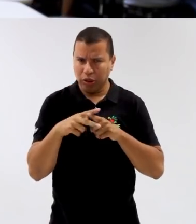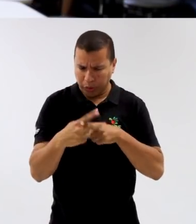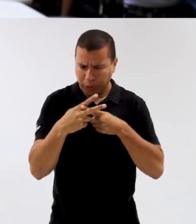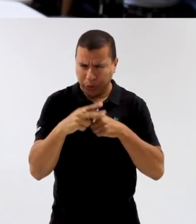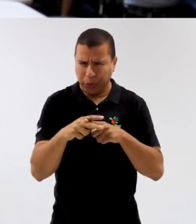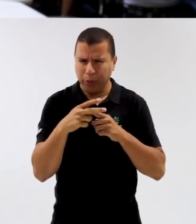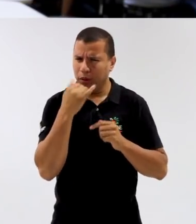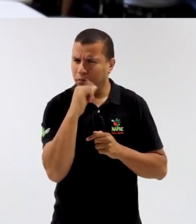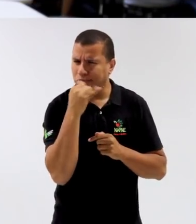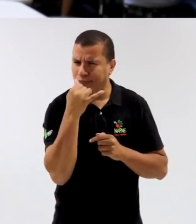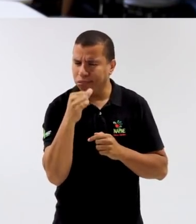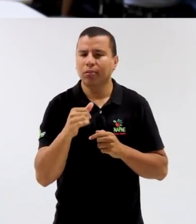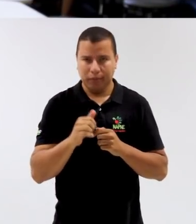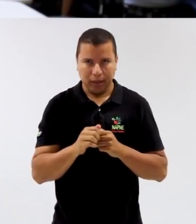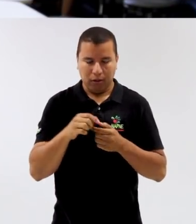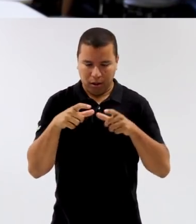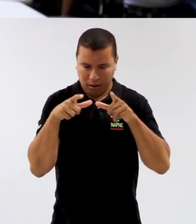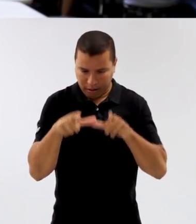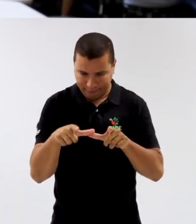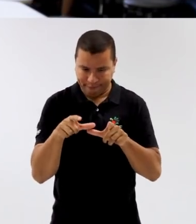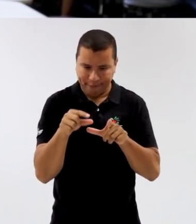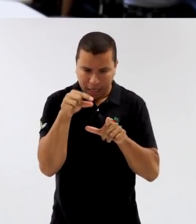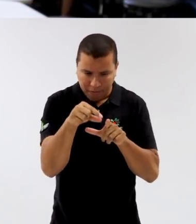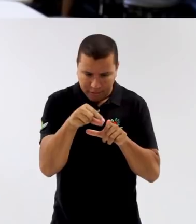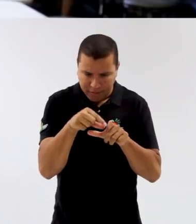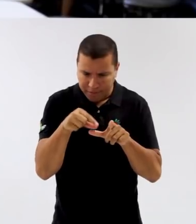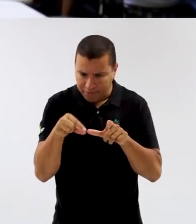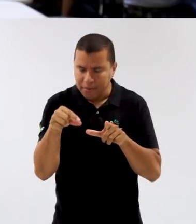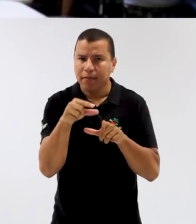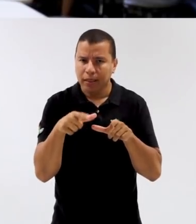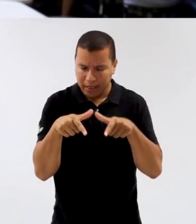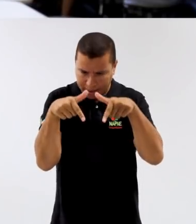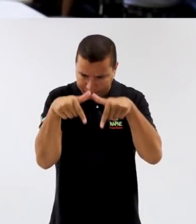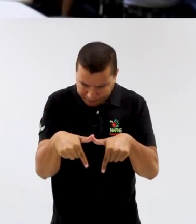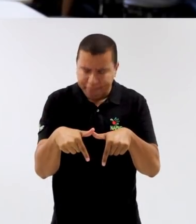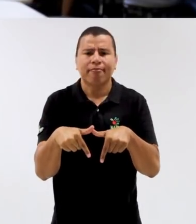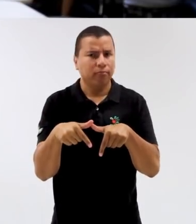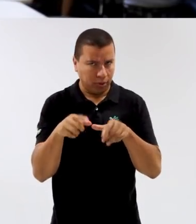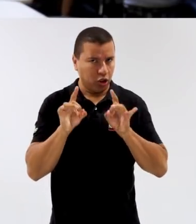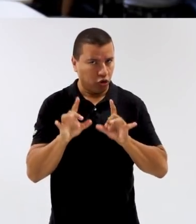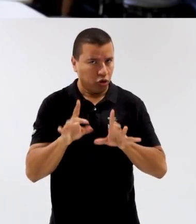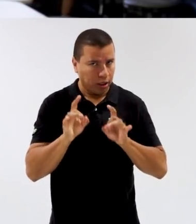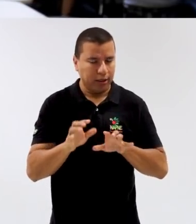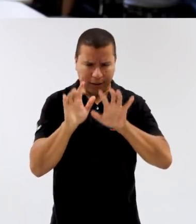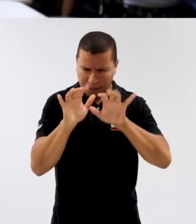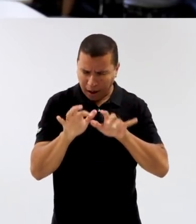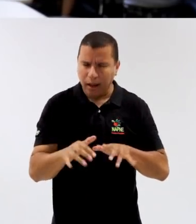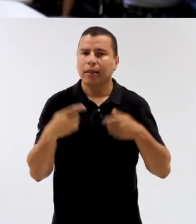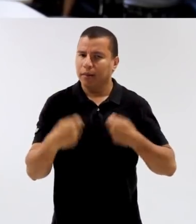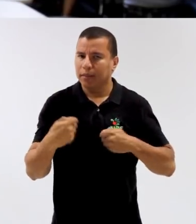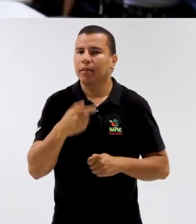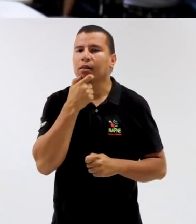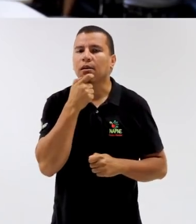gente mexe com arduino que é testemunha mesmo a plaquinha ali a gente teve que aprender muito e eletrônica sozinho por conta inglês toda a programação